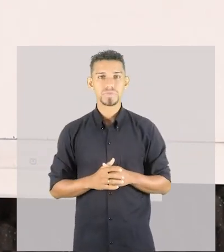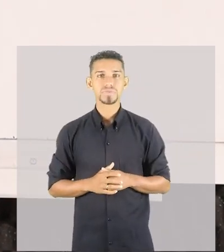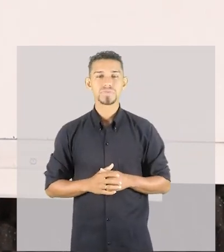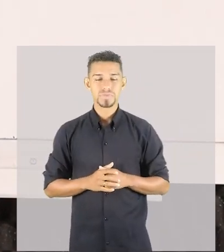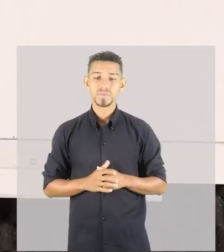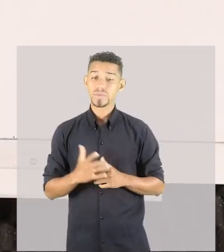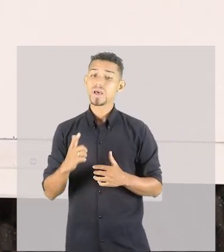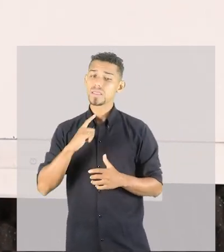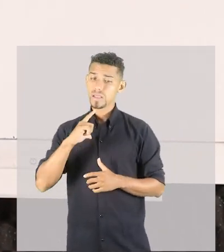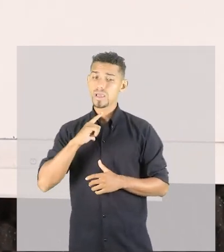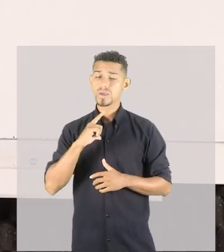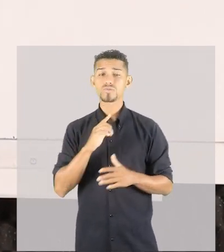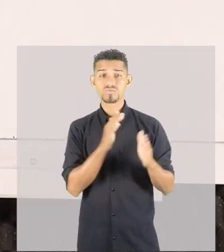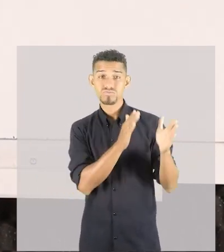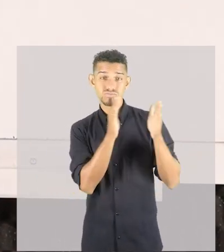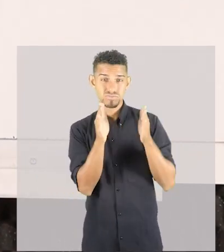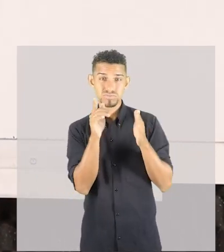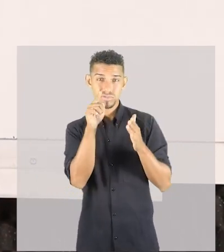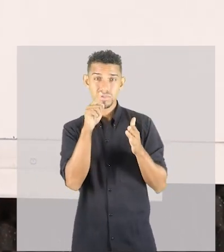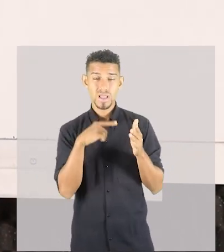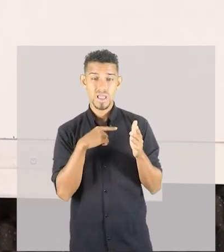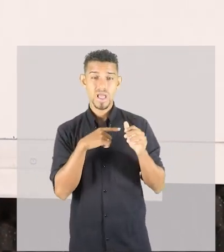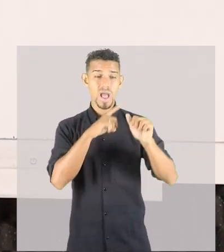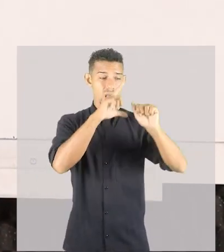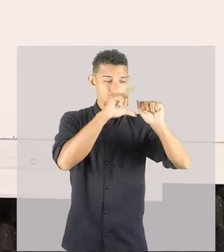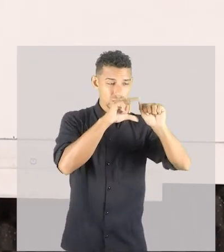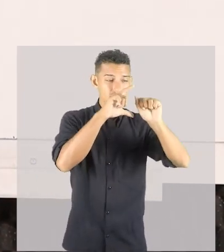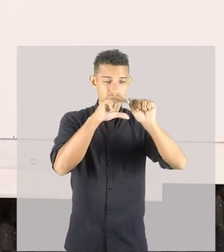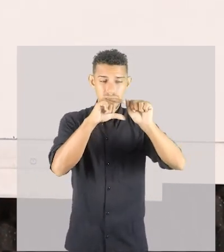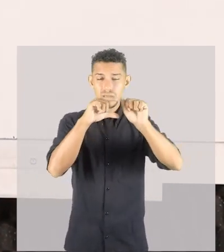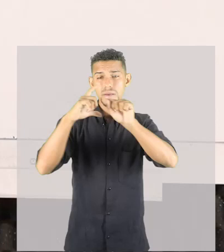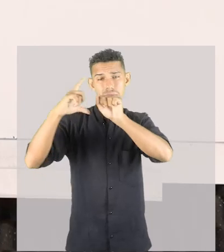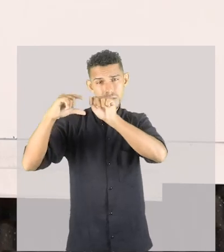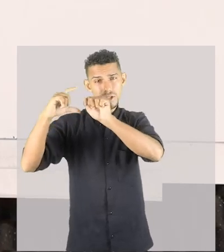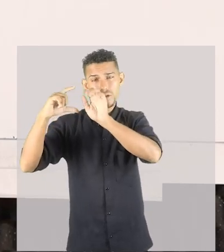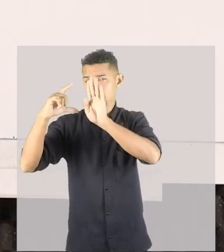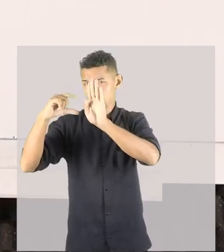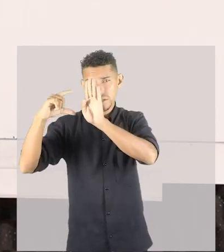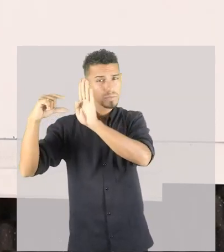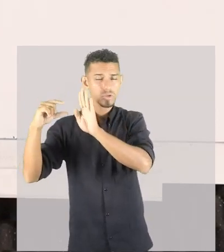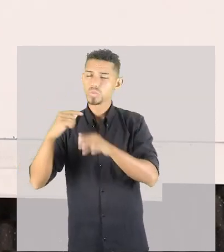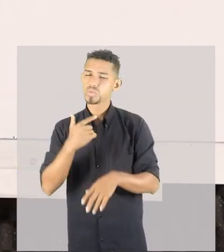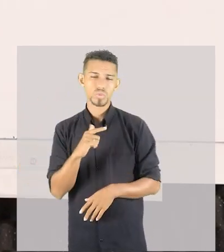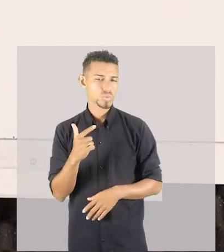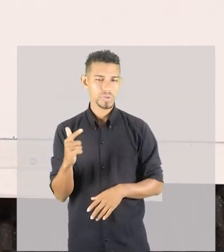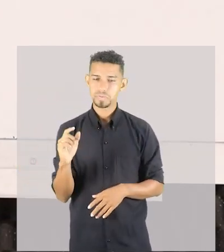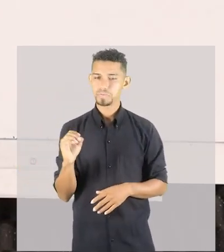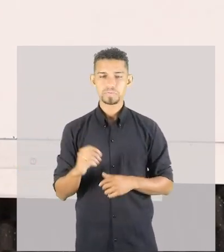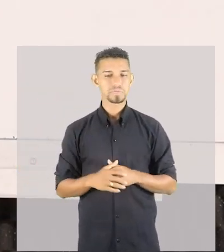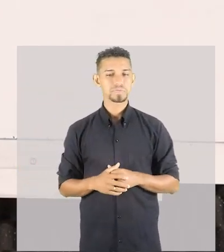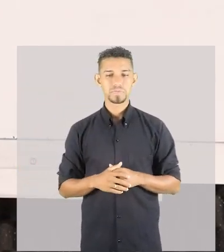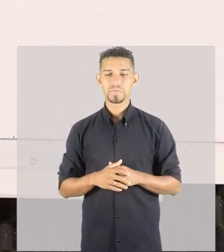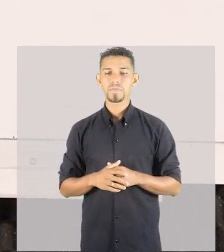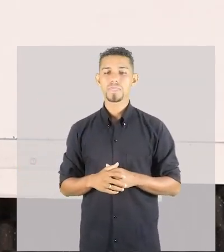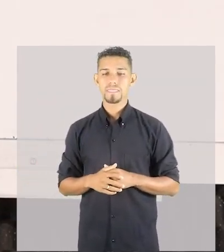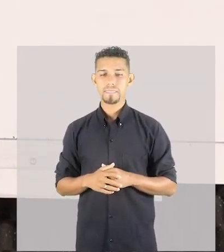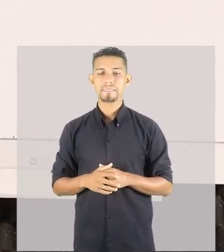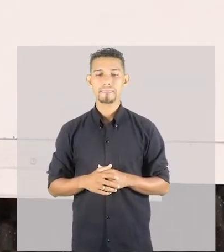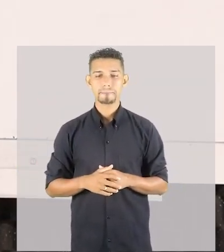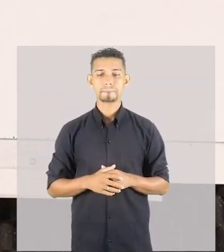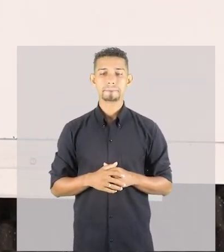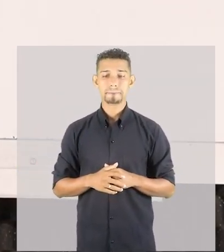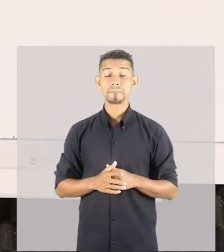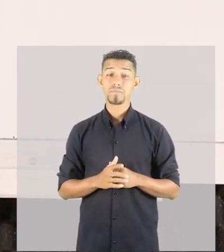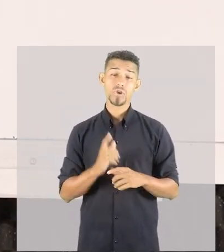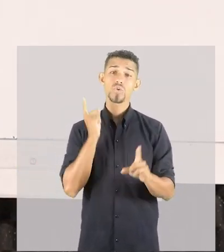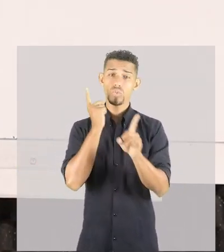gente vai ter um descendente, né, azinho, azinho, bezinho, bezinho? Não vamos ser, tá? Bora lá. Eu